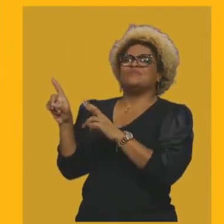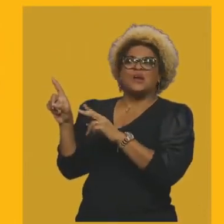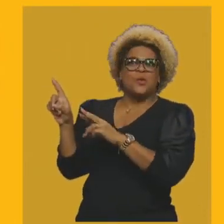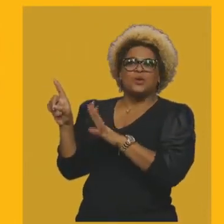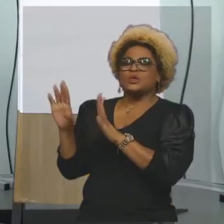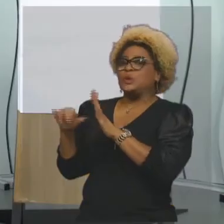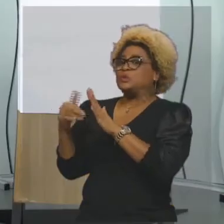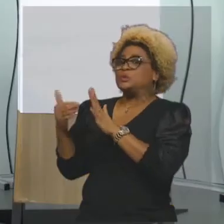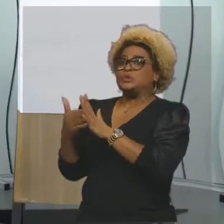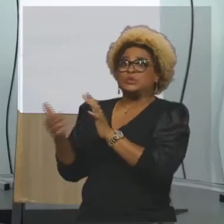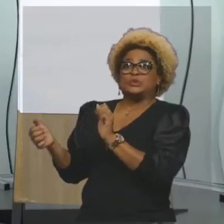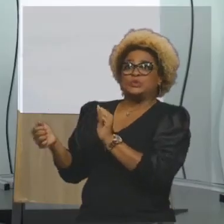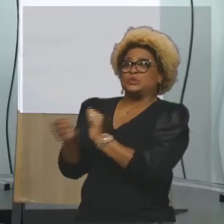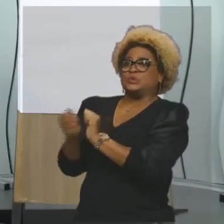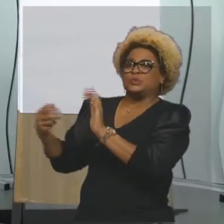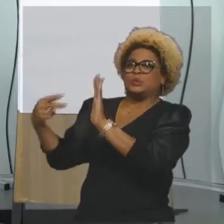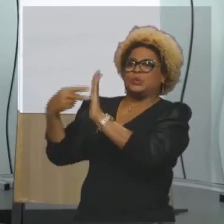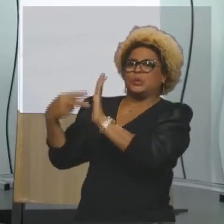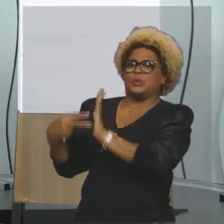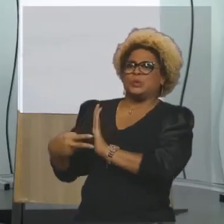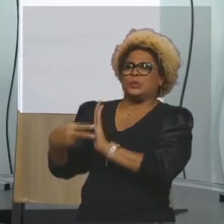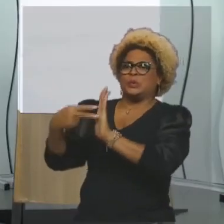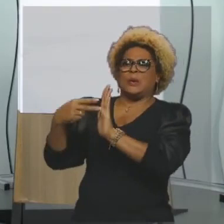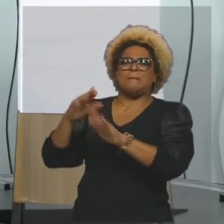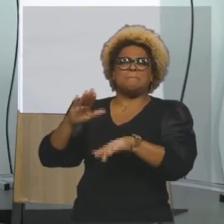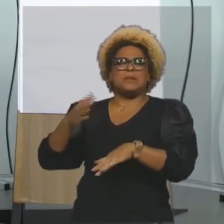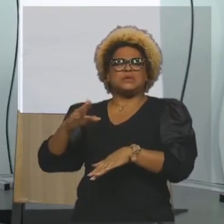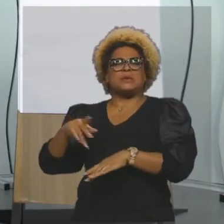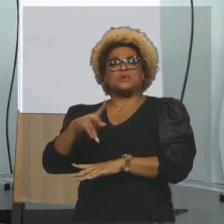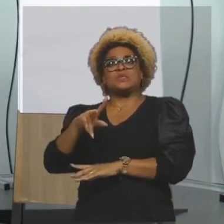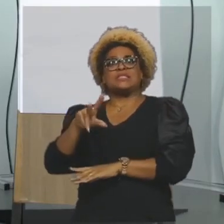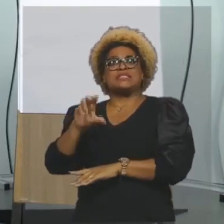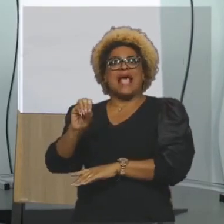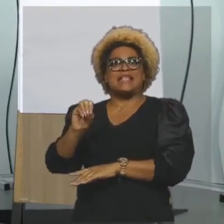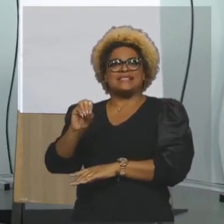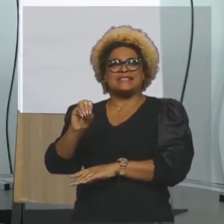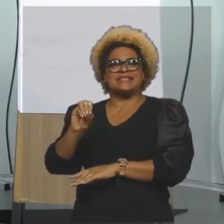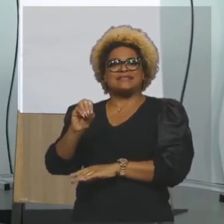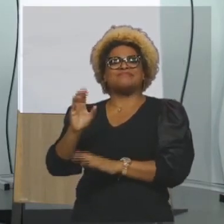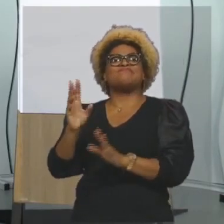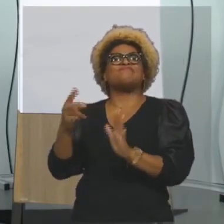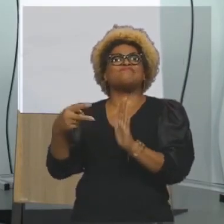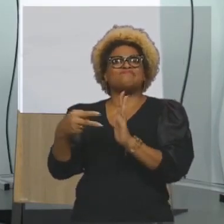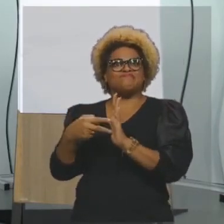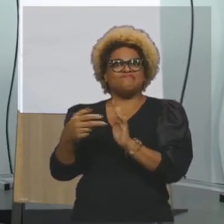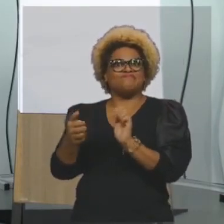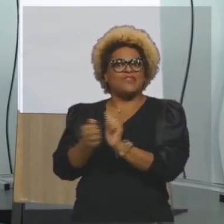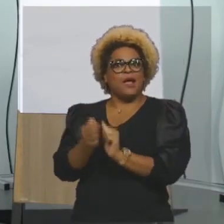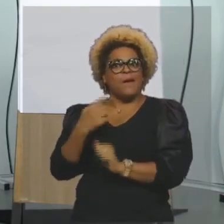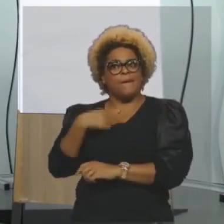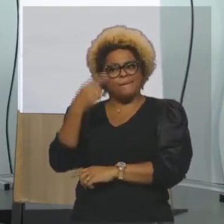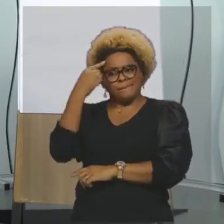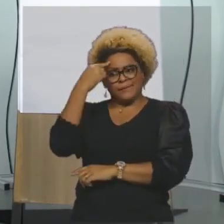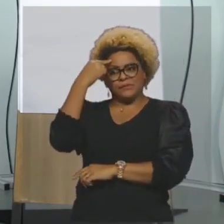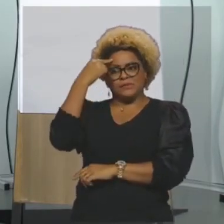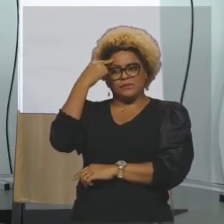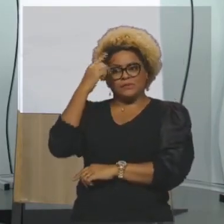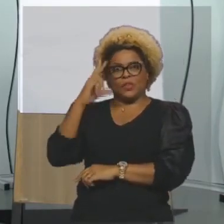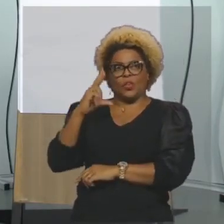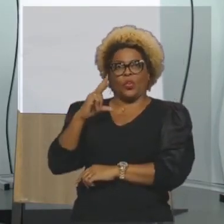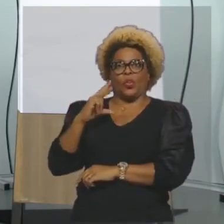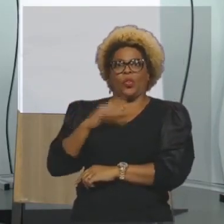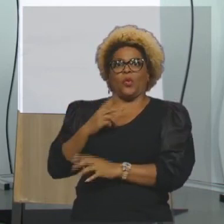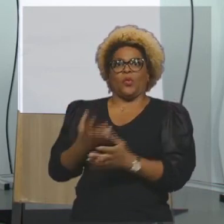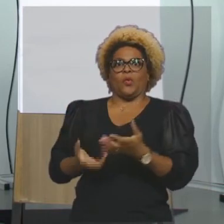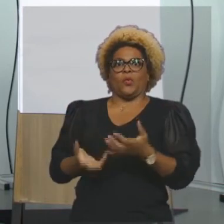ligado na mesma tomada. Devia ter uns 10 aparelhos ligados mais ou menos desse jeito aqui. Eu fiquei pensando, Jesus, vai pegar fogo nesse negócio aqui. Tá? Então,